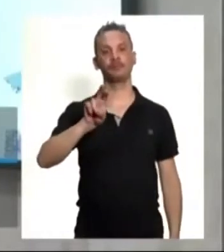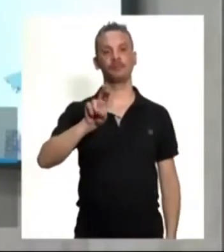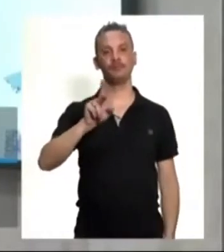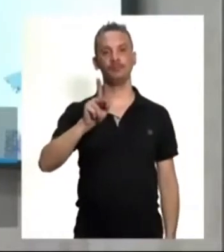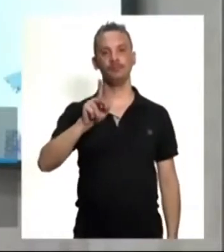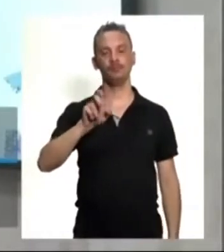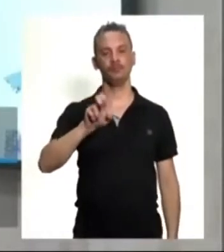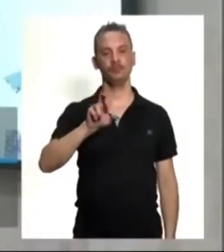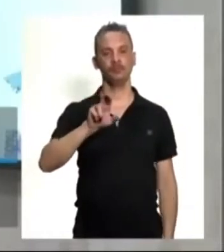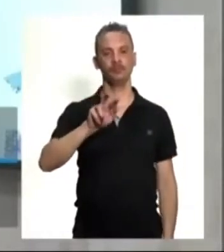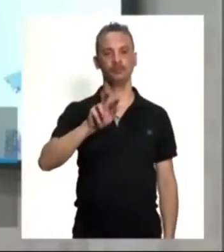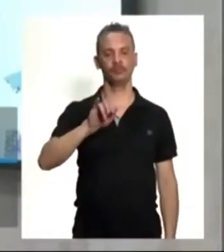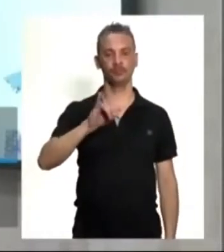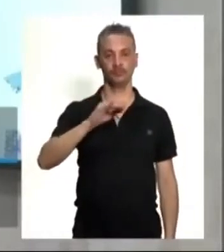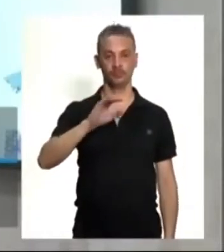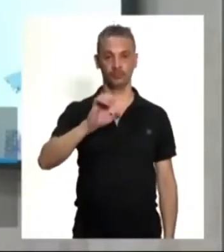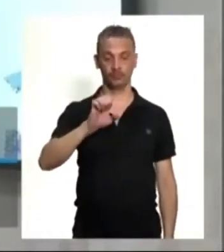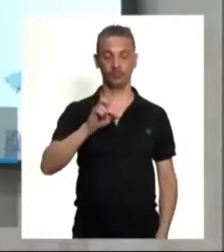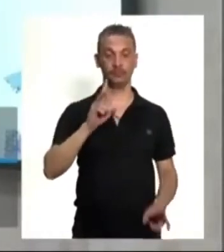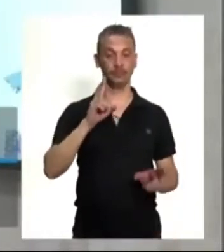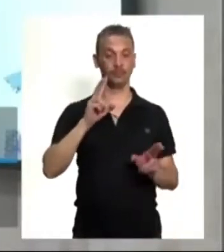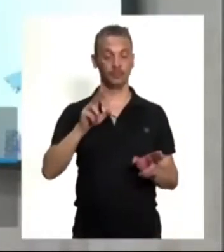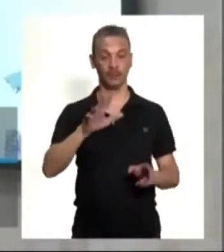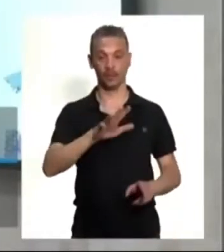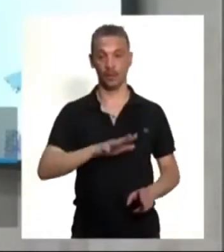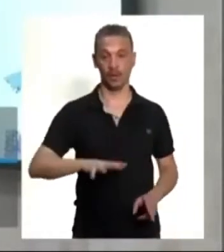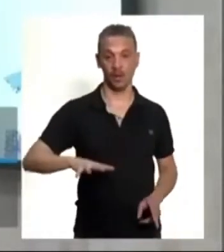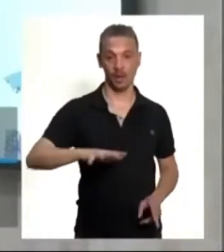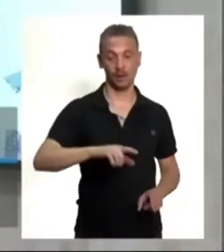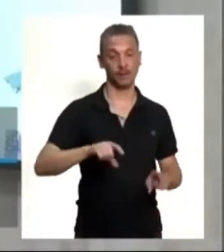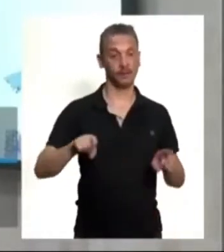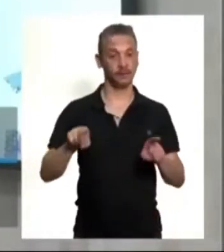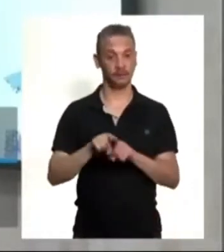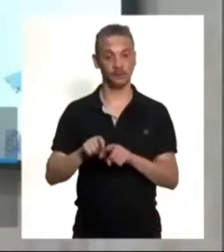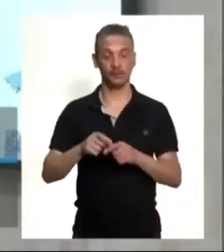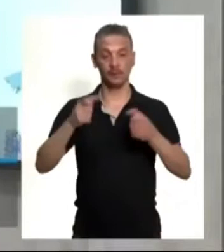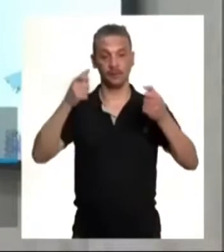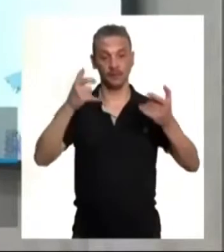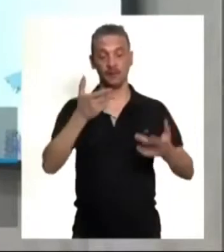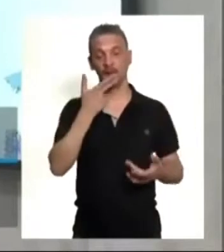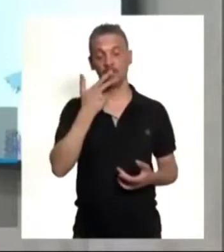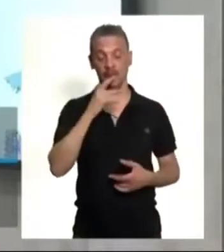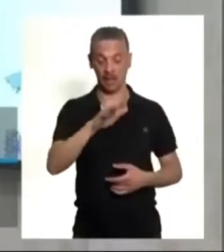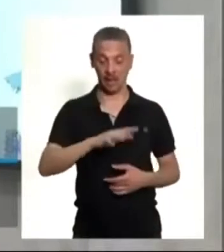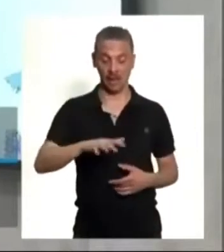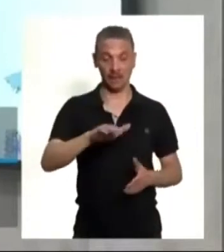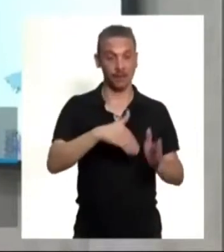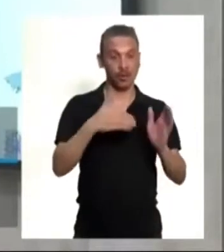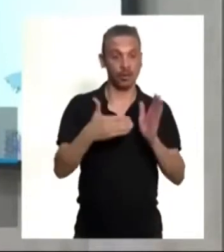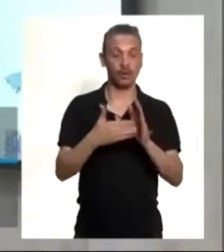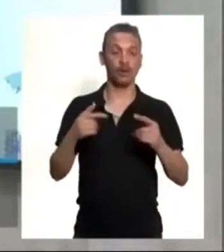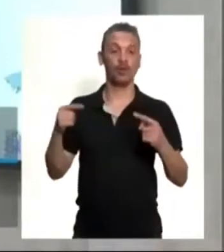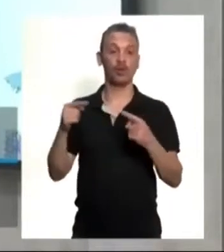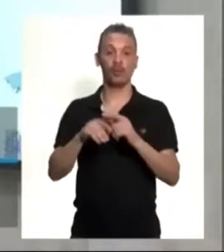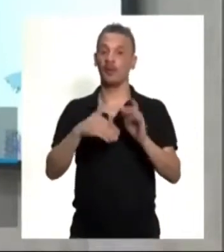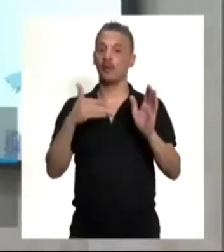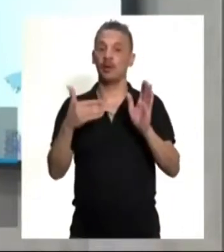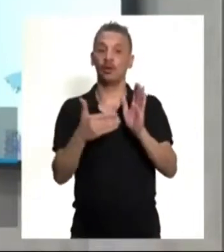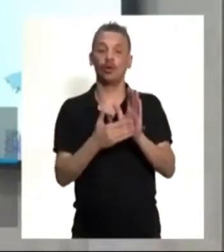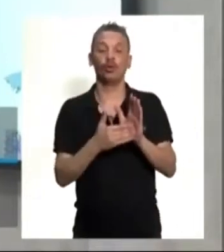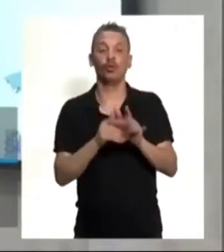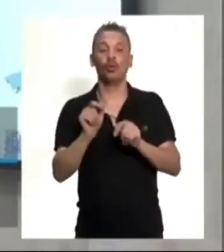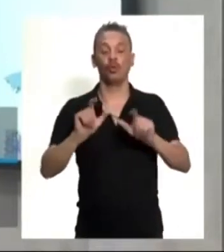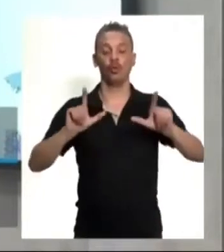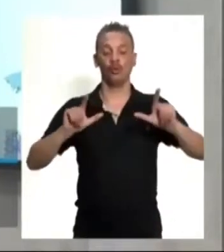área. Tá? Então, superfície, sinônimo de área. Então, quando eu falo área total, é a área de toda a superfície da caixa. Ou